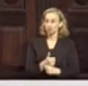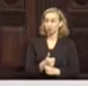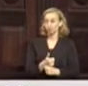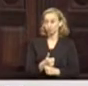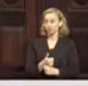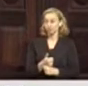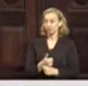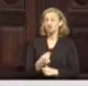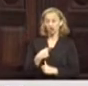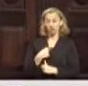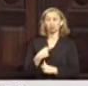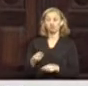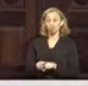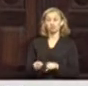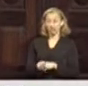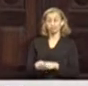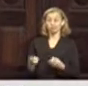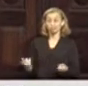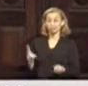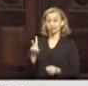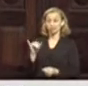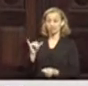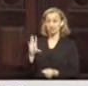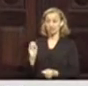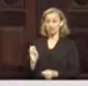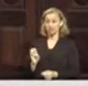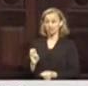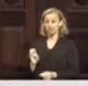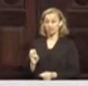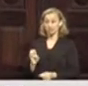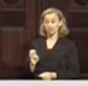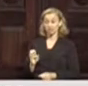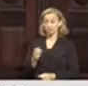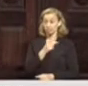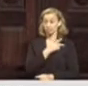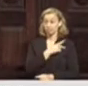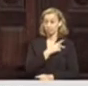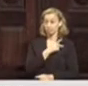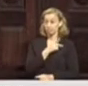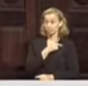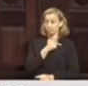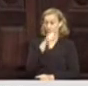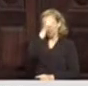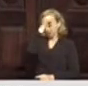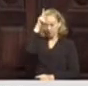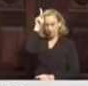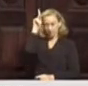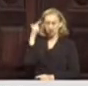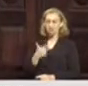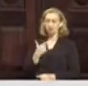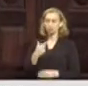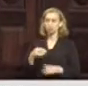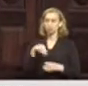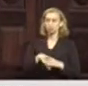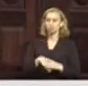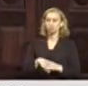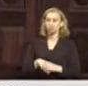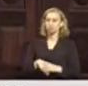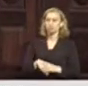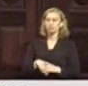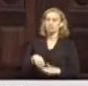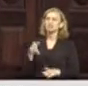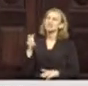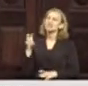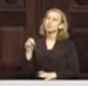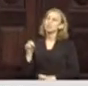candidato a vice-prefeito. No segundo turno, por apenas 50 mil